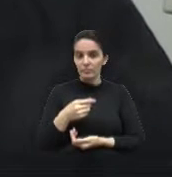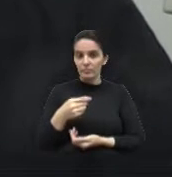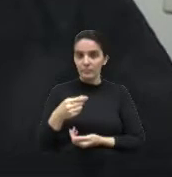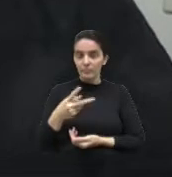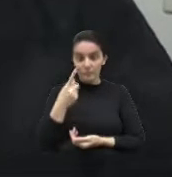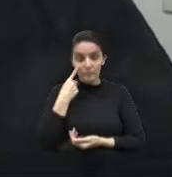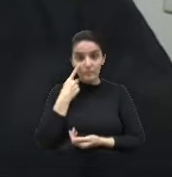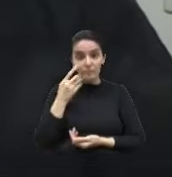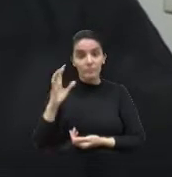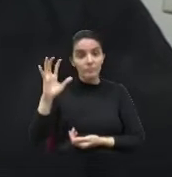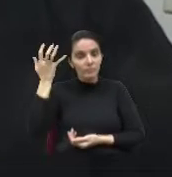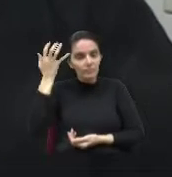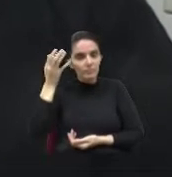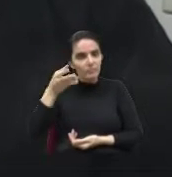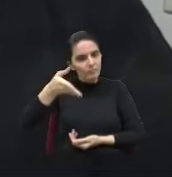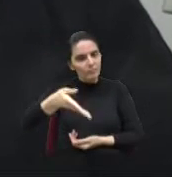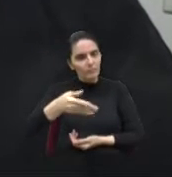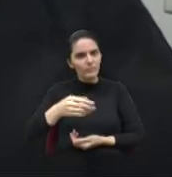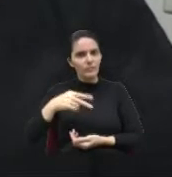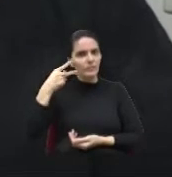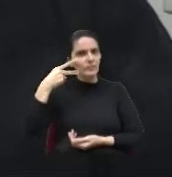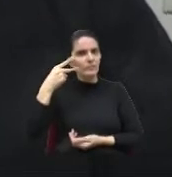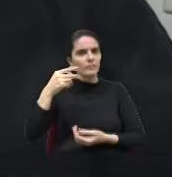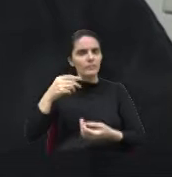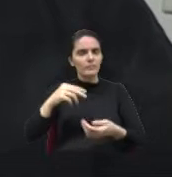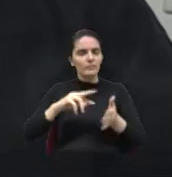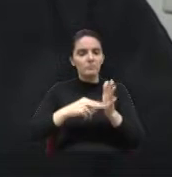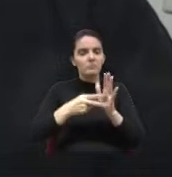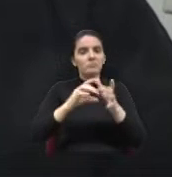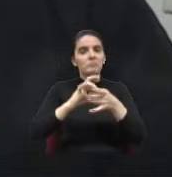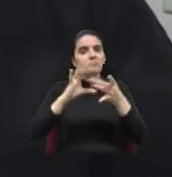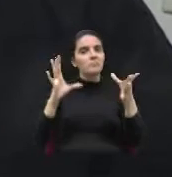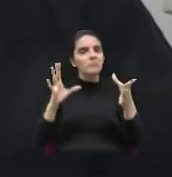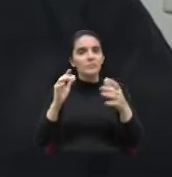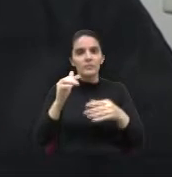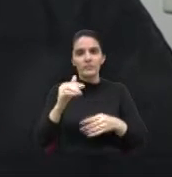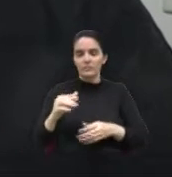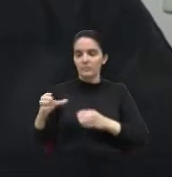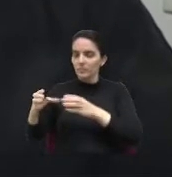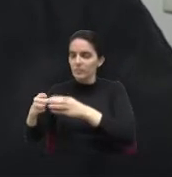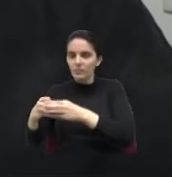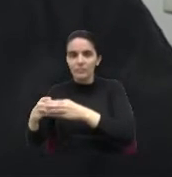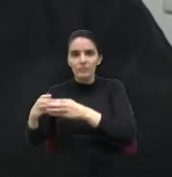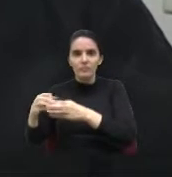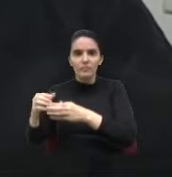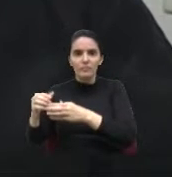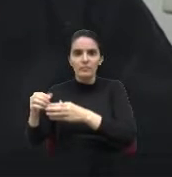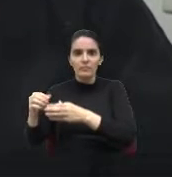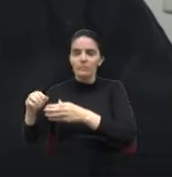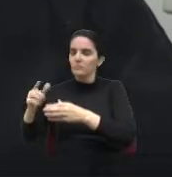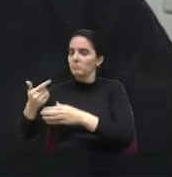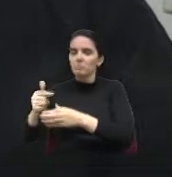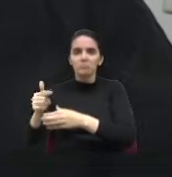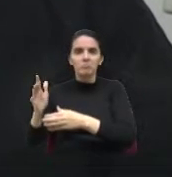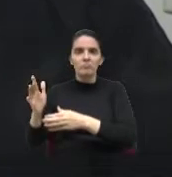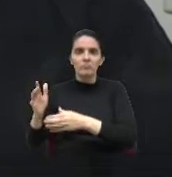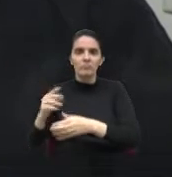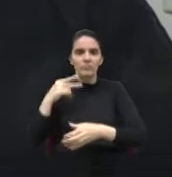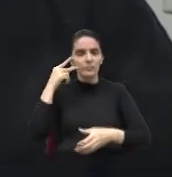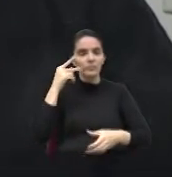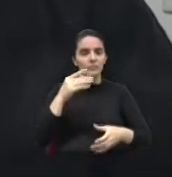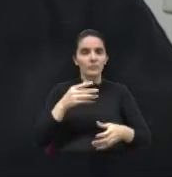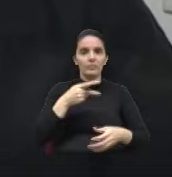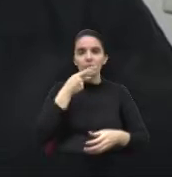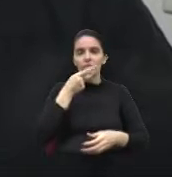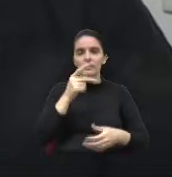acontecido, mas alguns vereadores, um grupo de vereadores, declarar independência. Eu gostei dessa